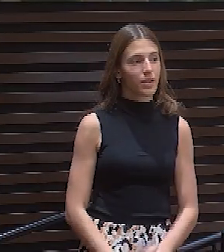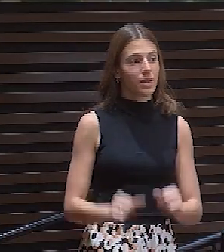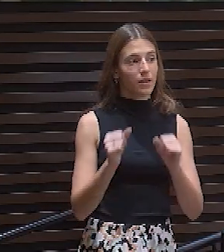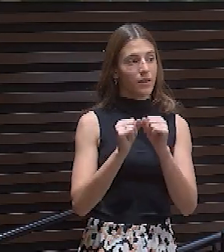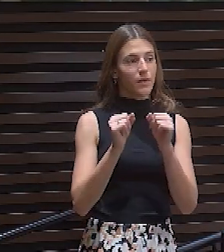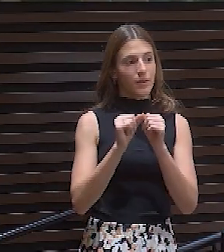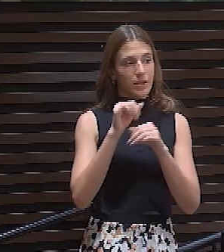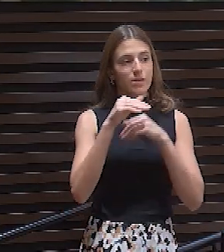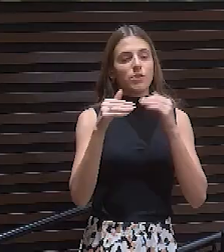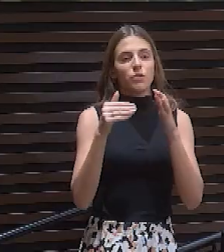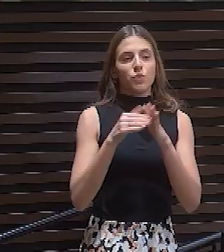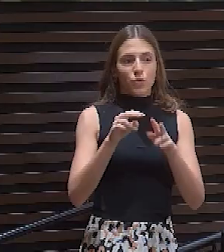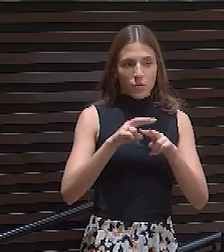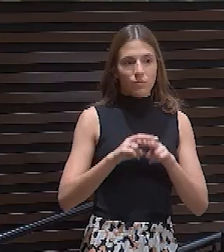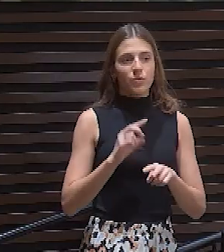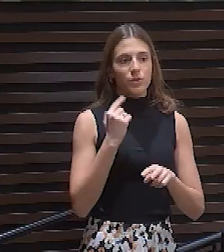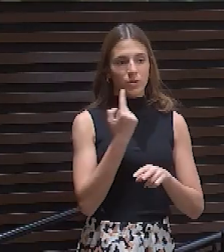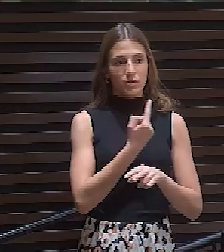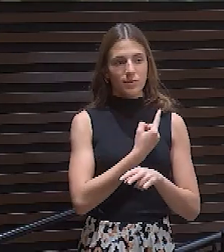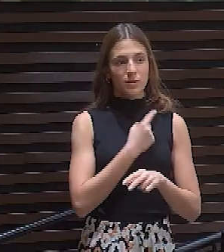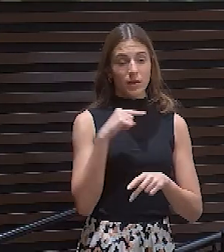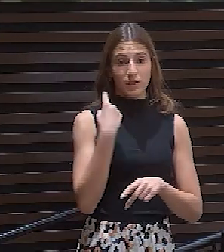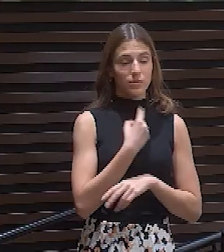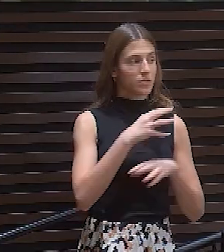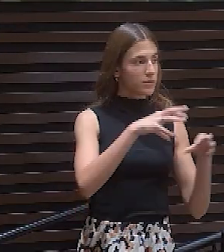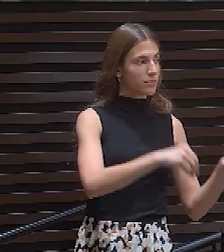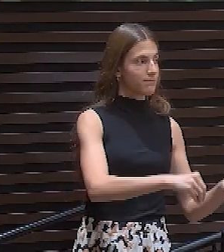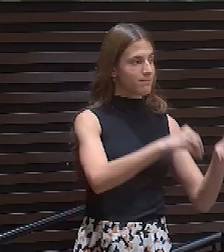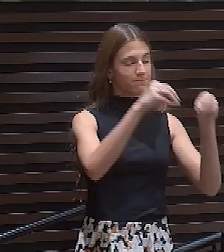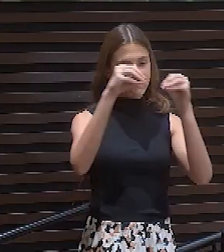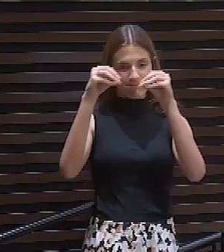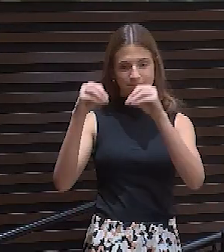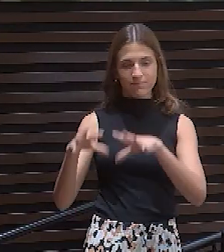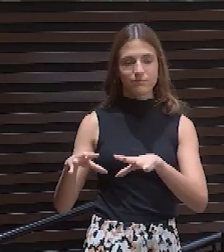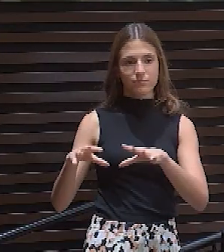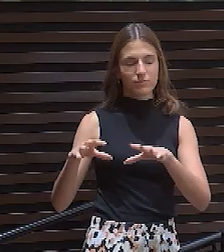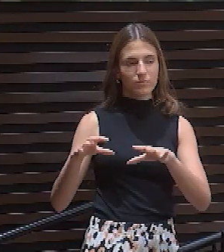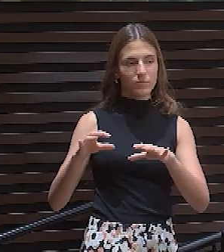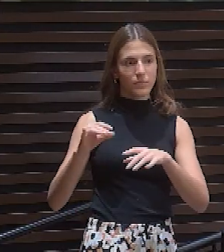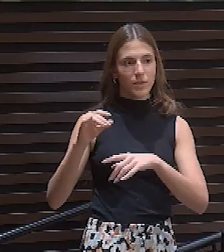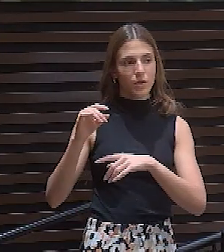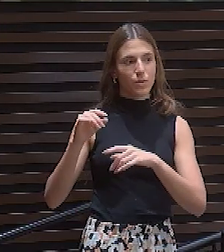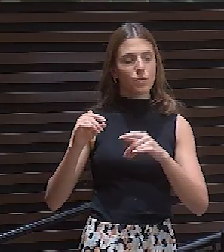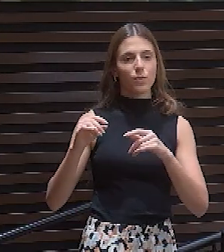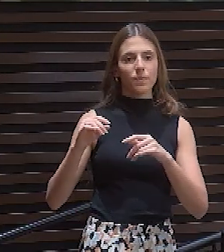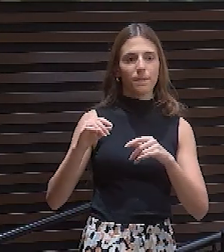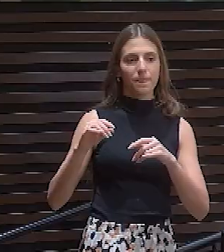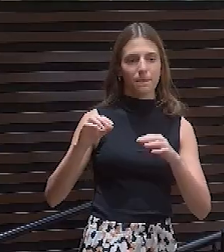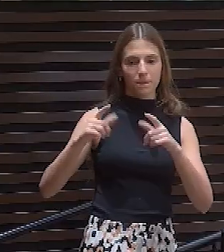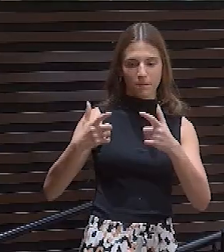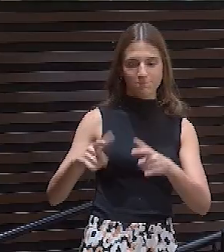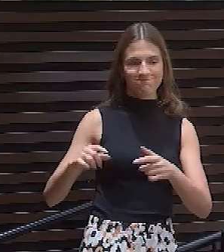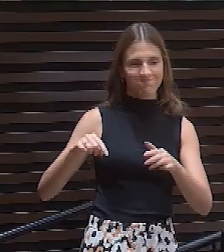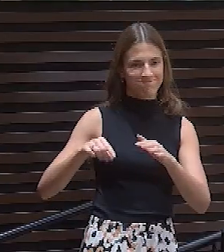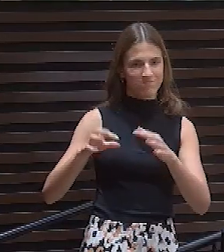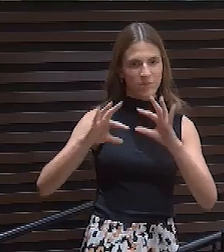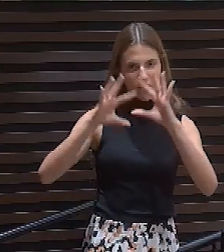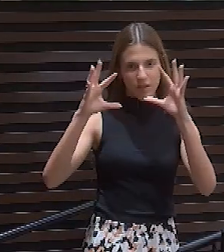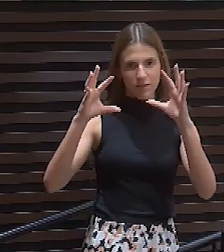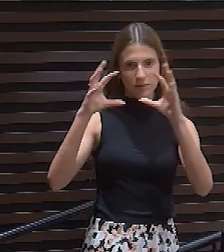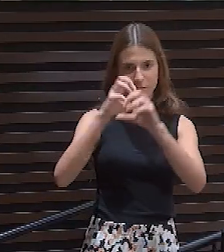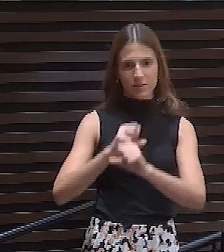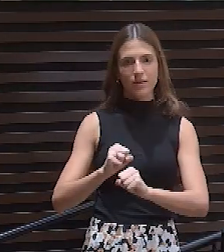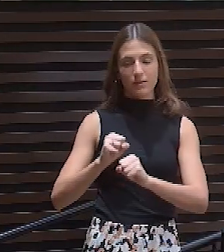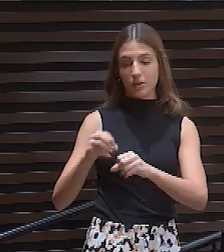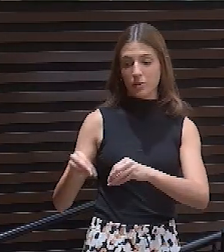por nós. Nos retirou do império das trevas, nos transportou para o reino do Filho do